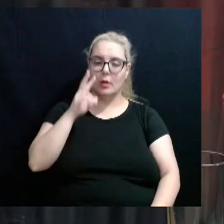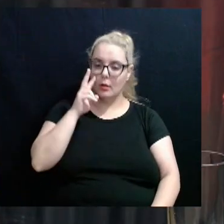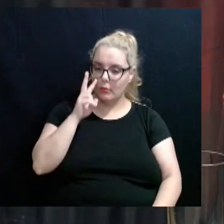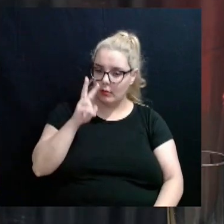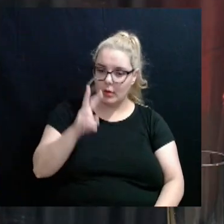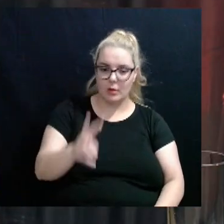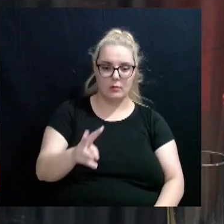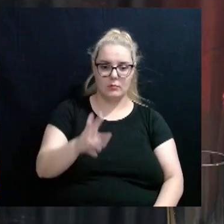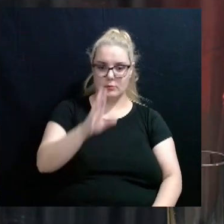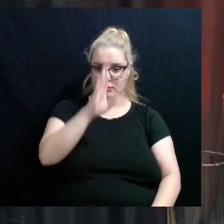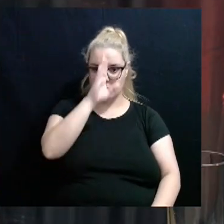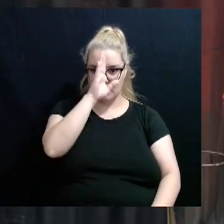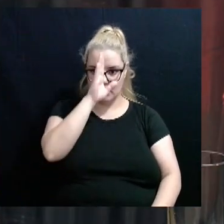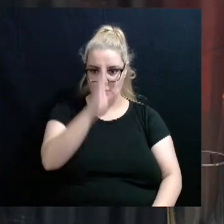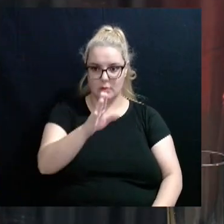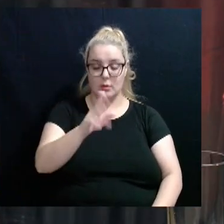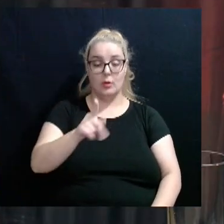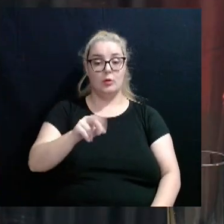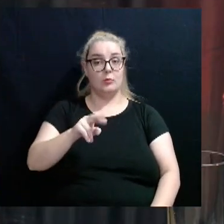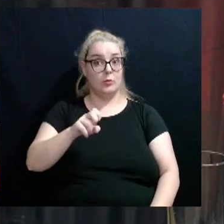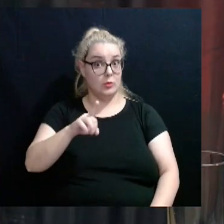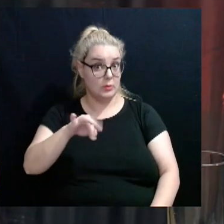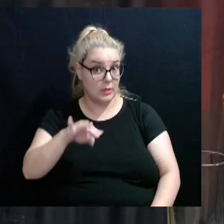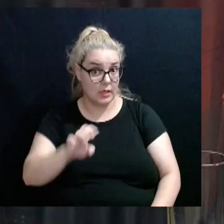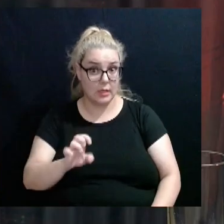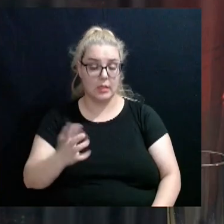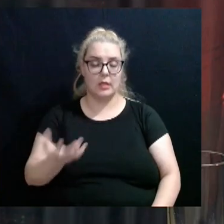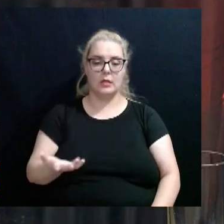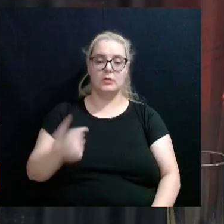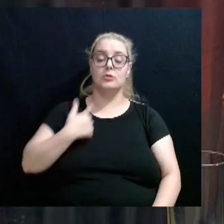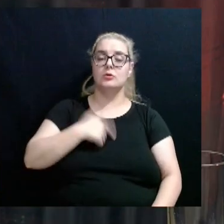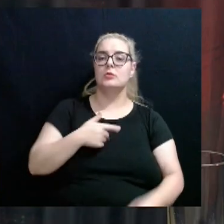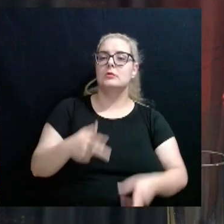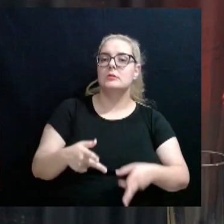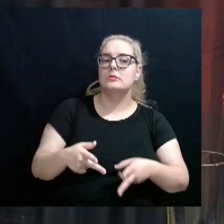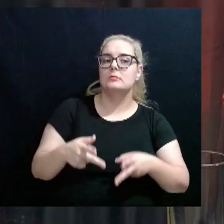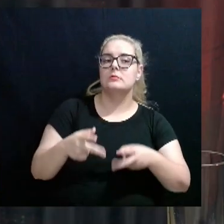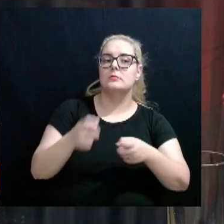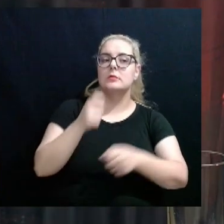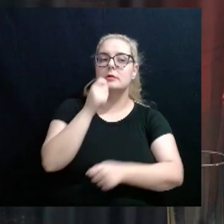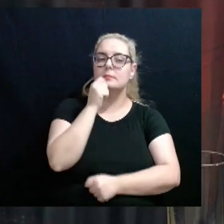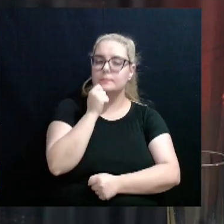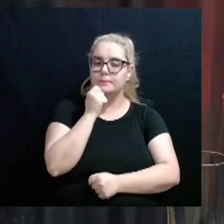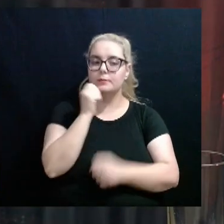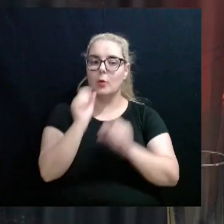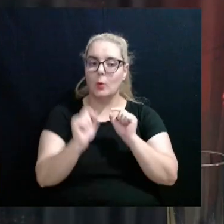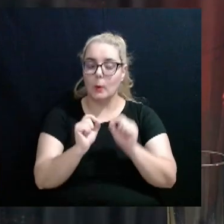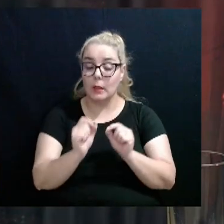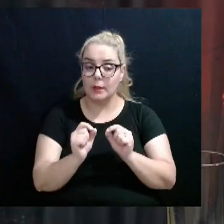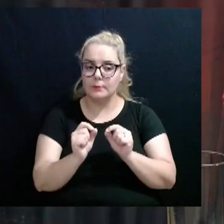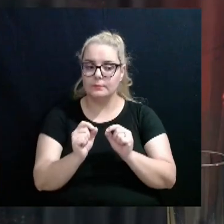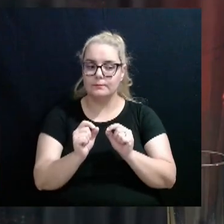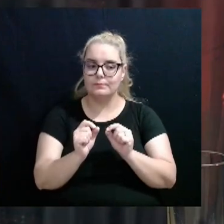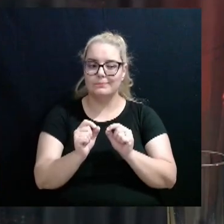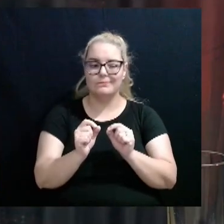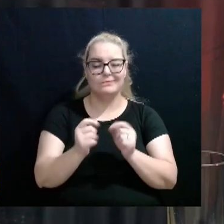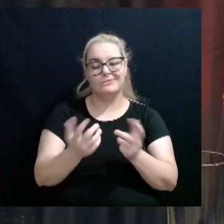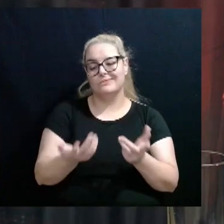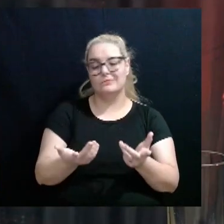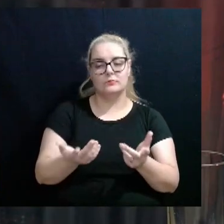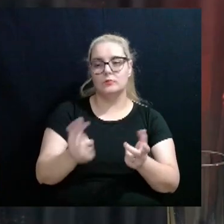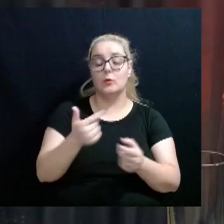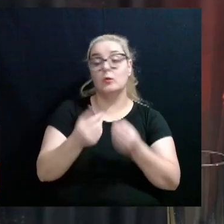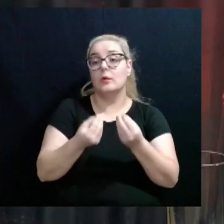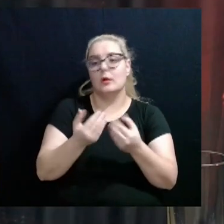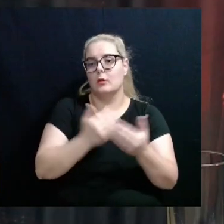centrado, prudente, nós percebemos que, nós não temos mais como retroceder, não.